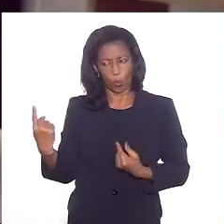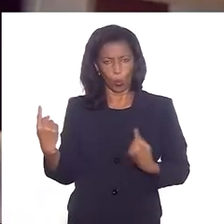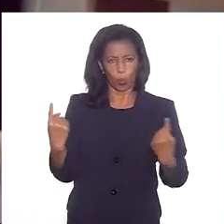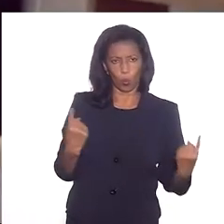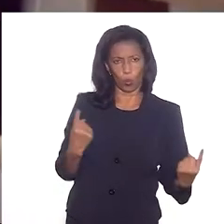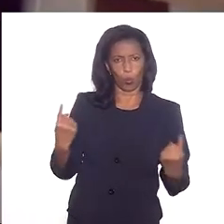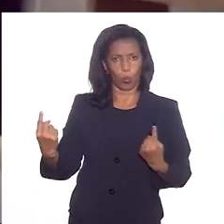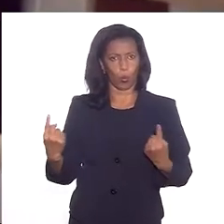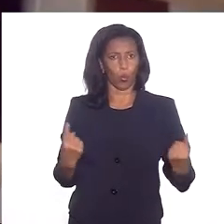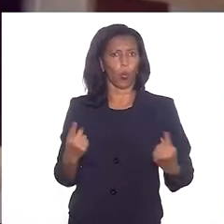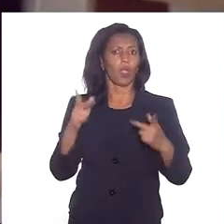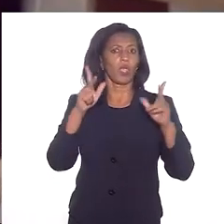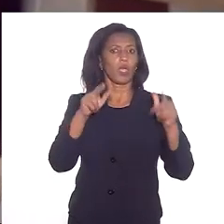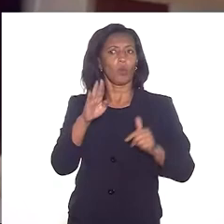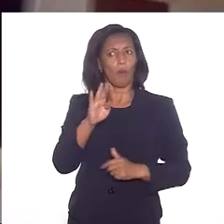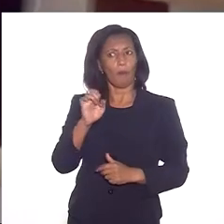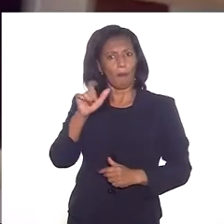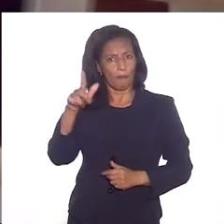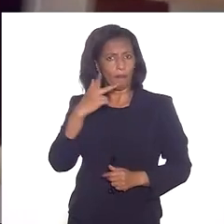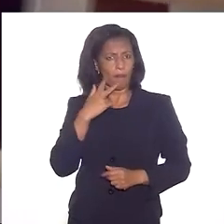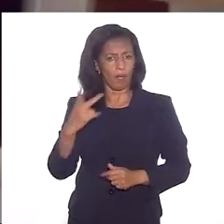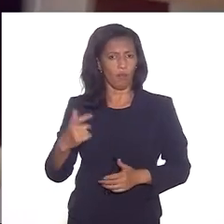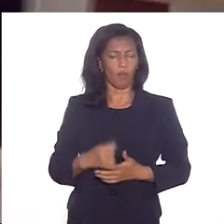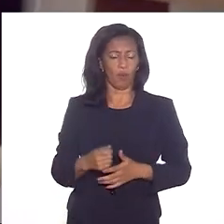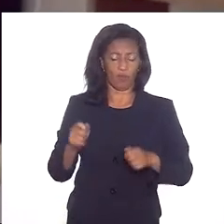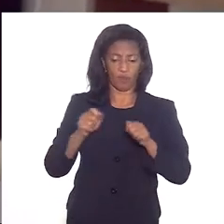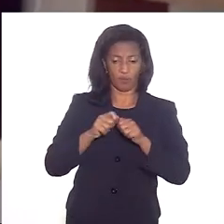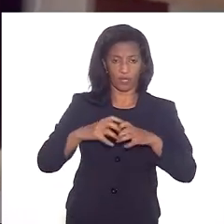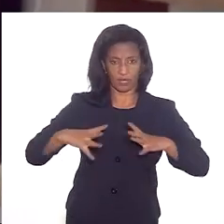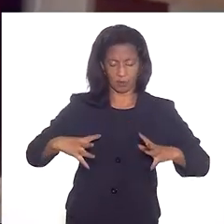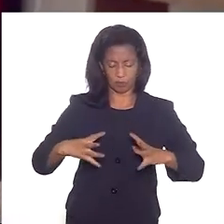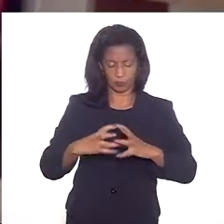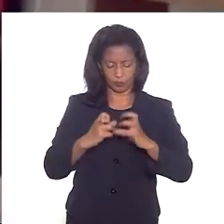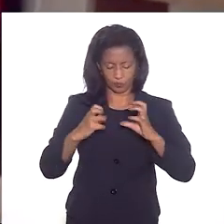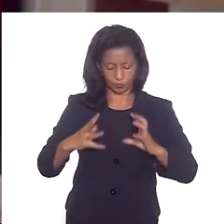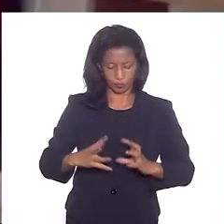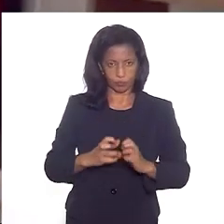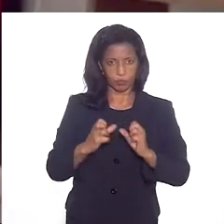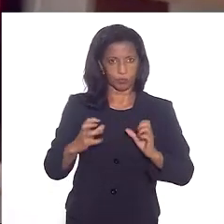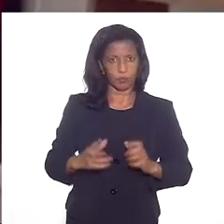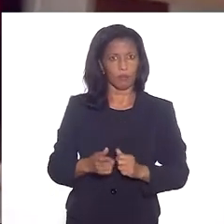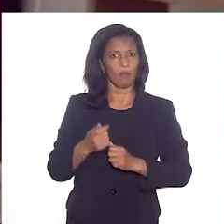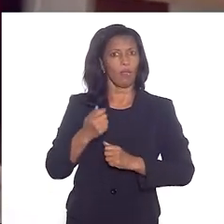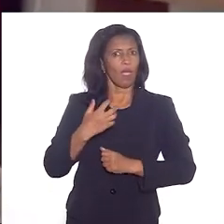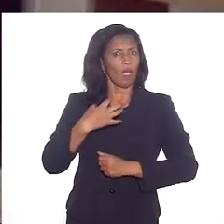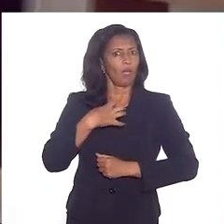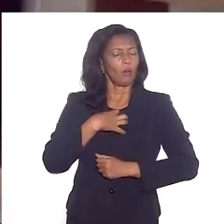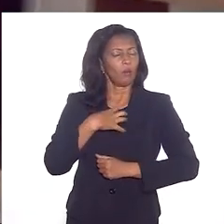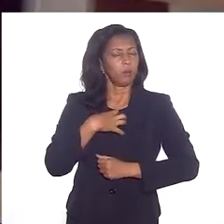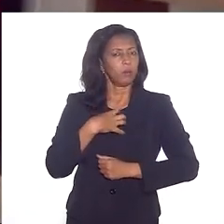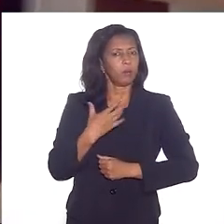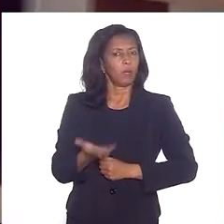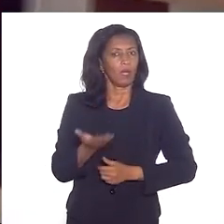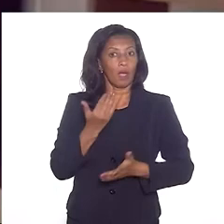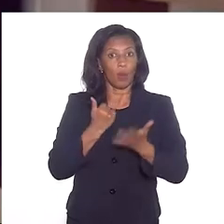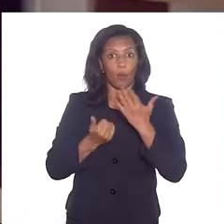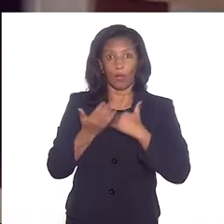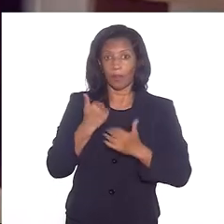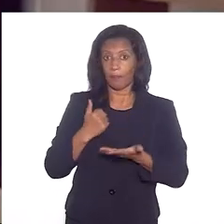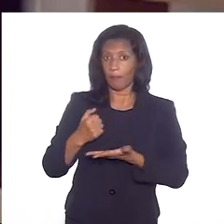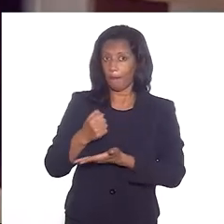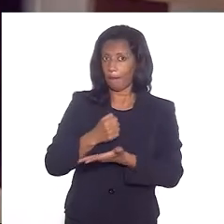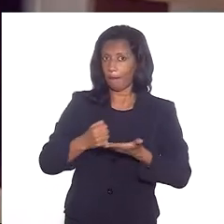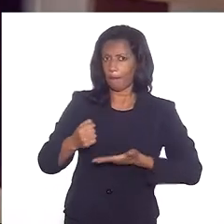com o outro mesmo, como a Bel falou, né? Fazer o pão tem toda uma simbologia, né? Um